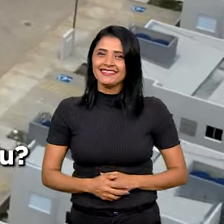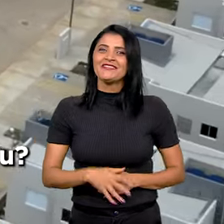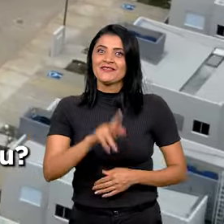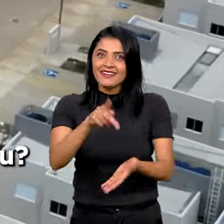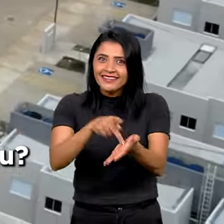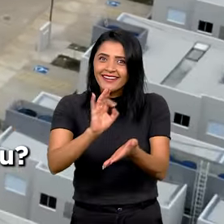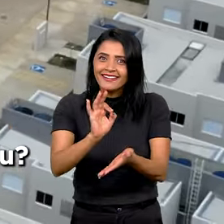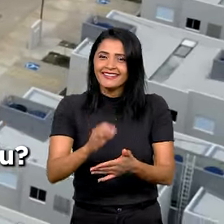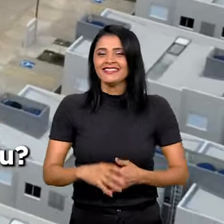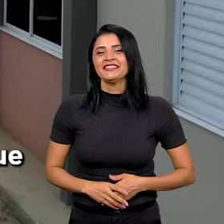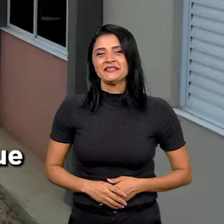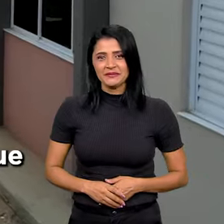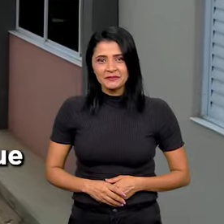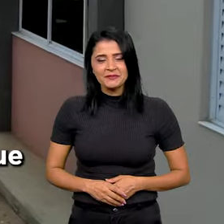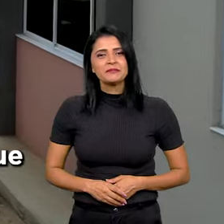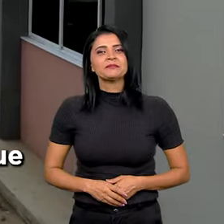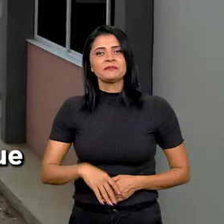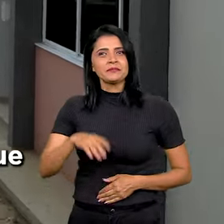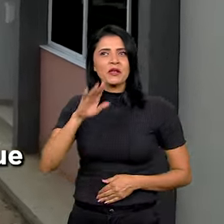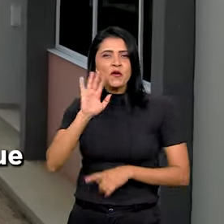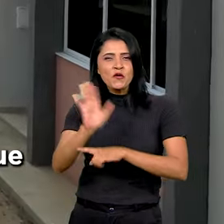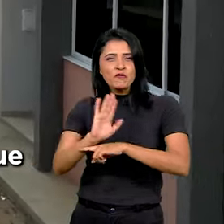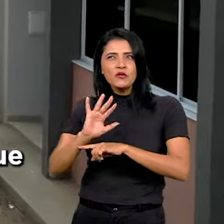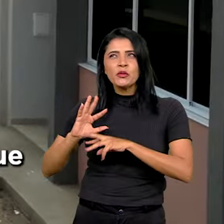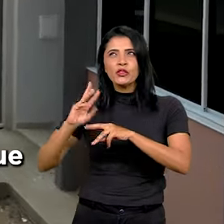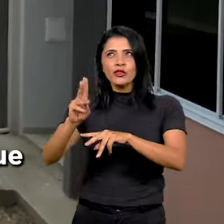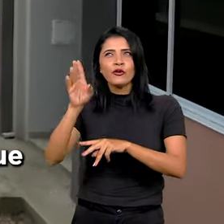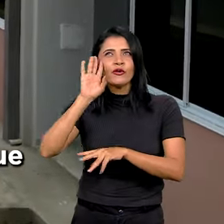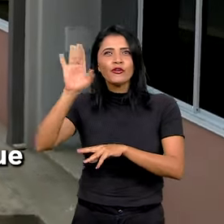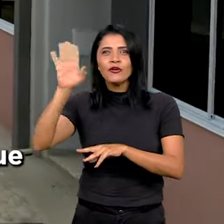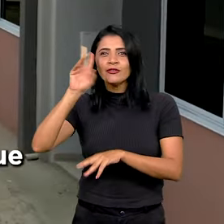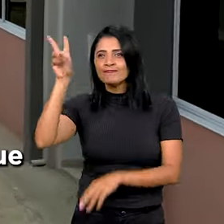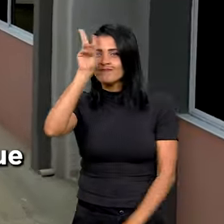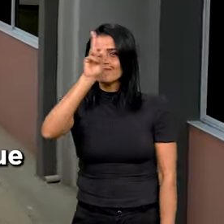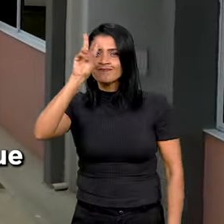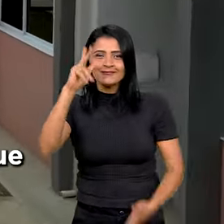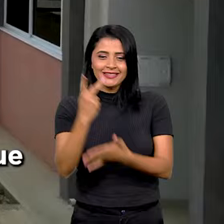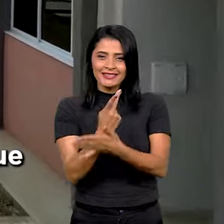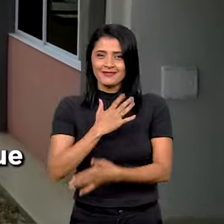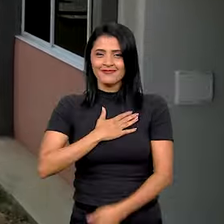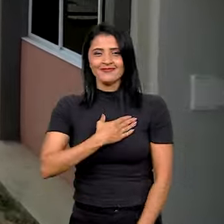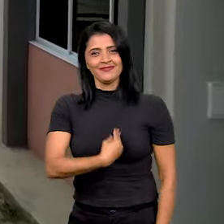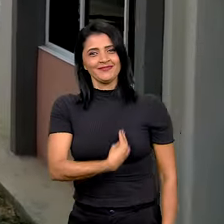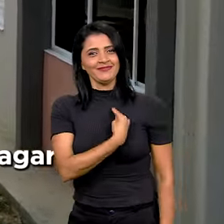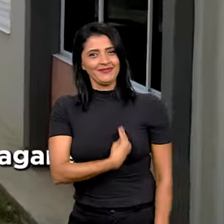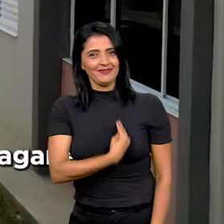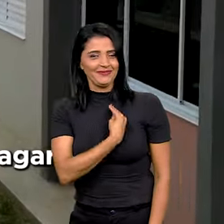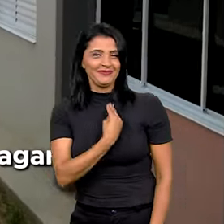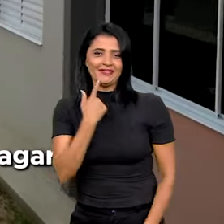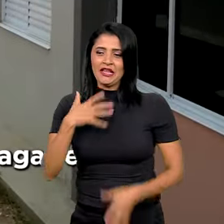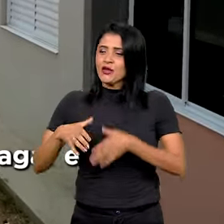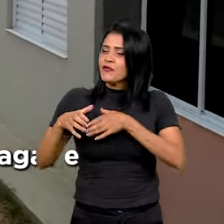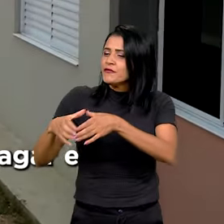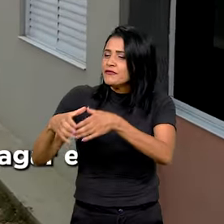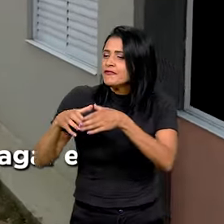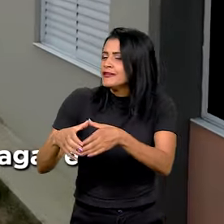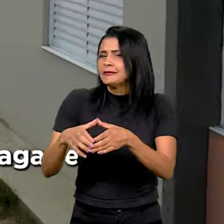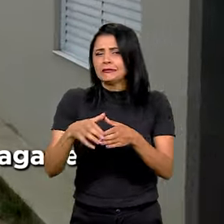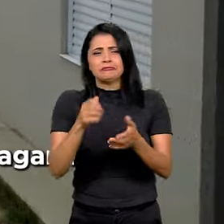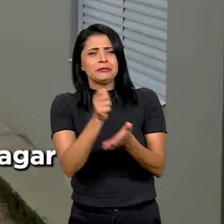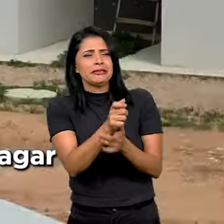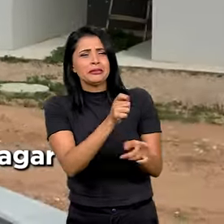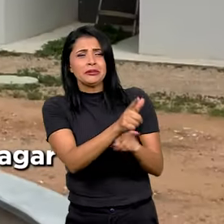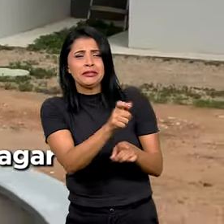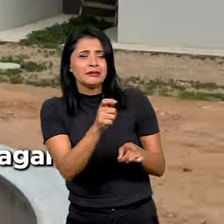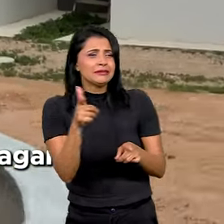verdade caiu mesmo um filme de toda a minha história de tudo que vem que aconteceu na minha vida né da minha convivência